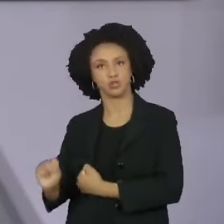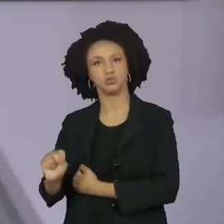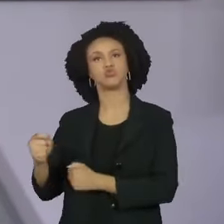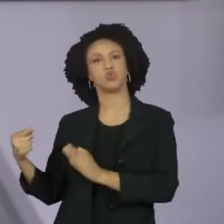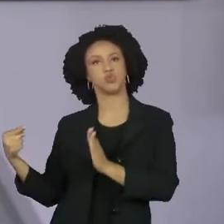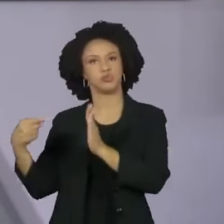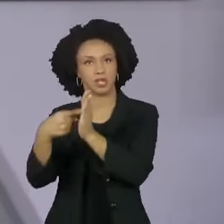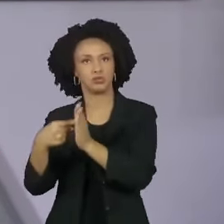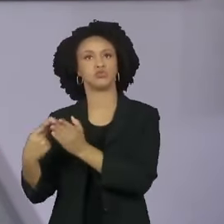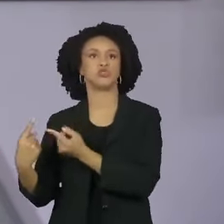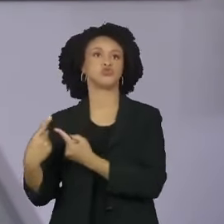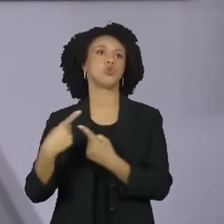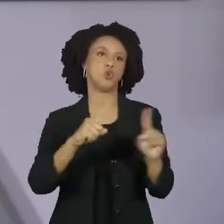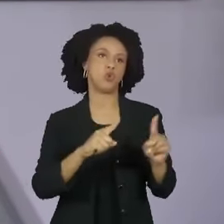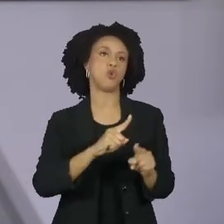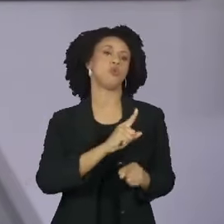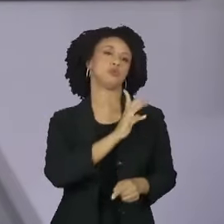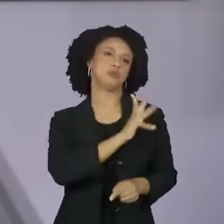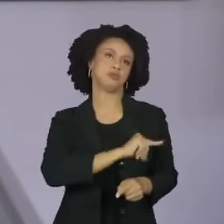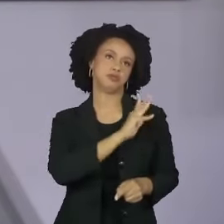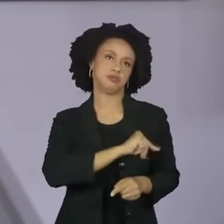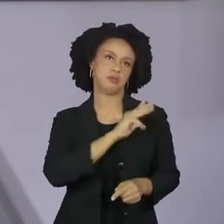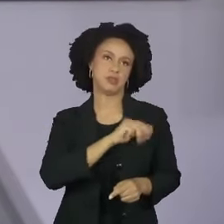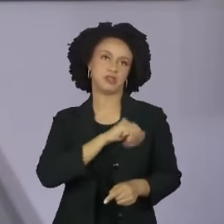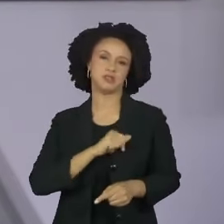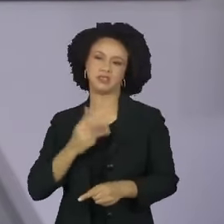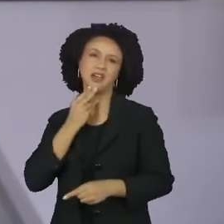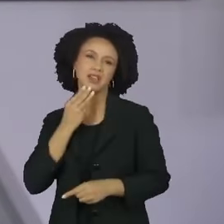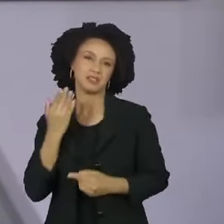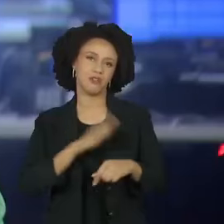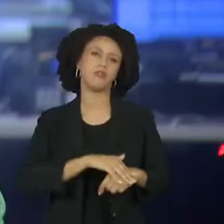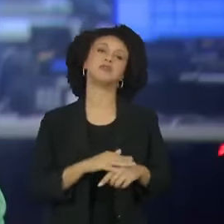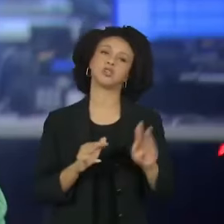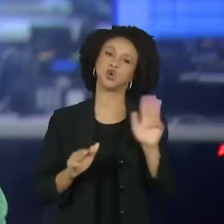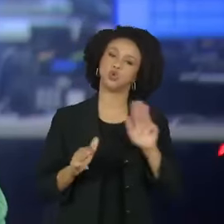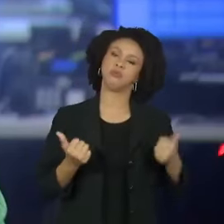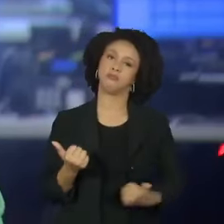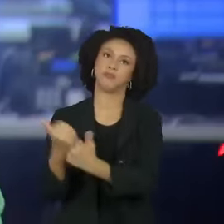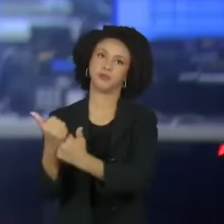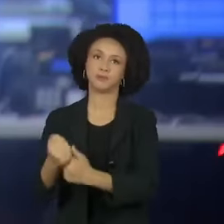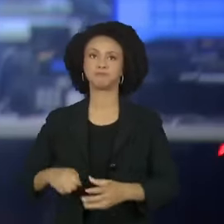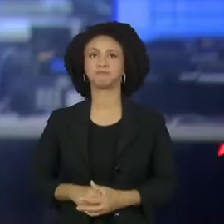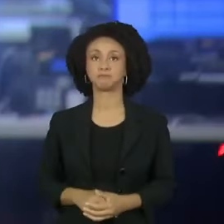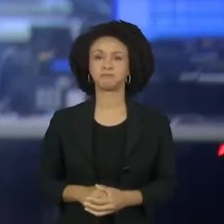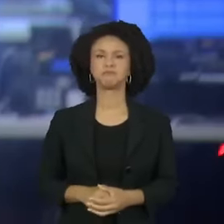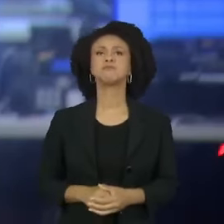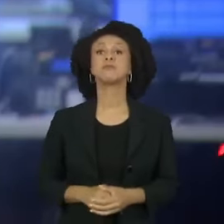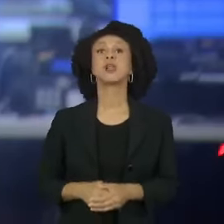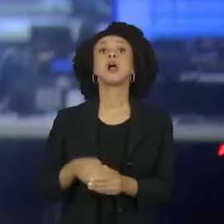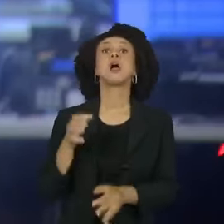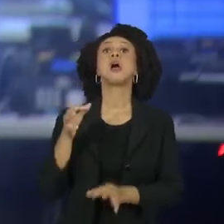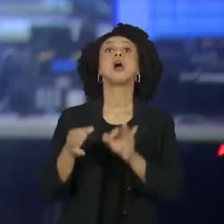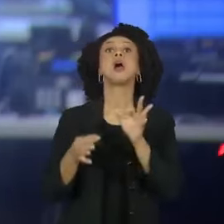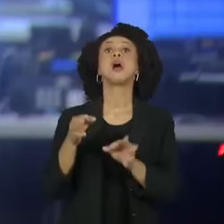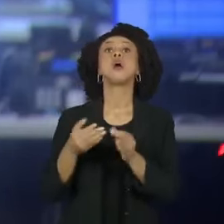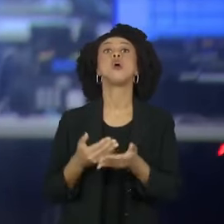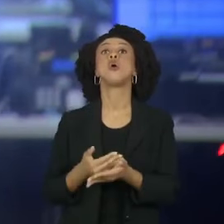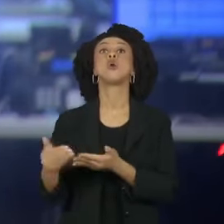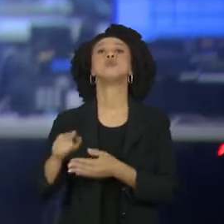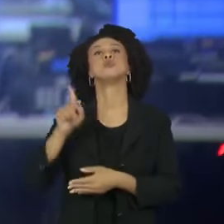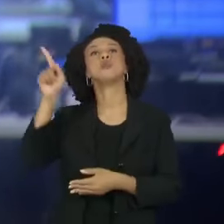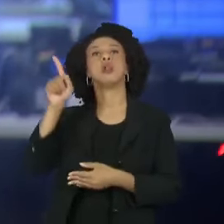genocídio cometidos por Israel contra os palestinos o julgamento da ação começou hoje em aia na